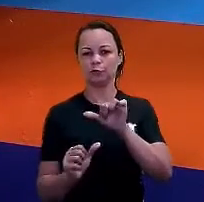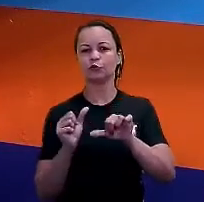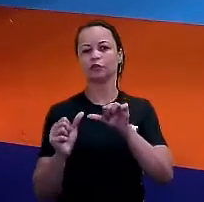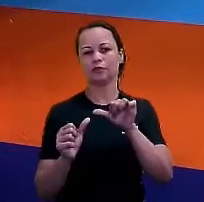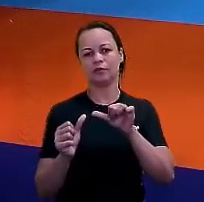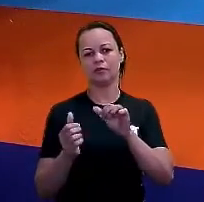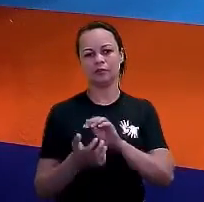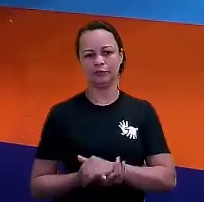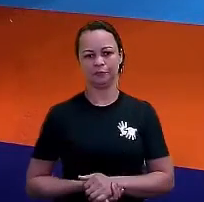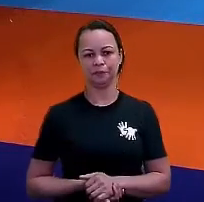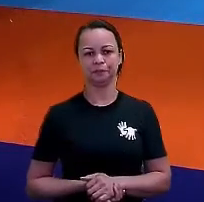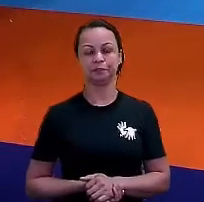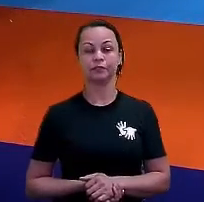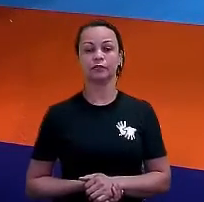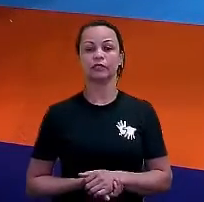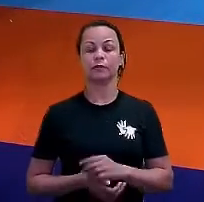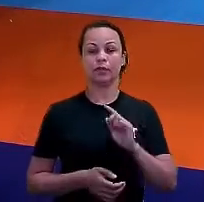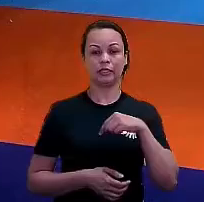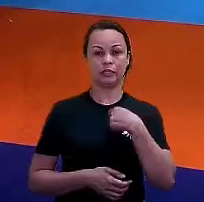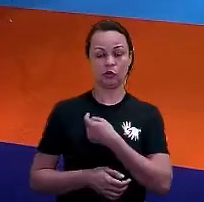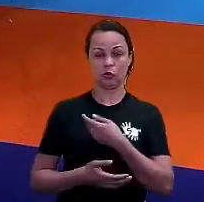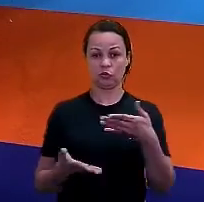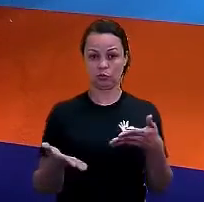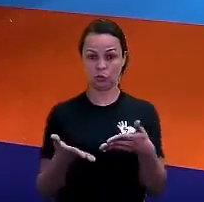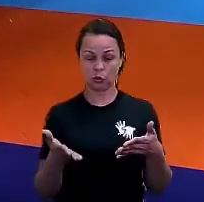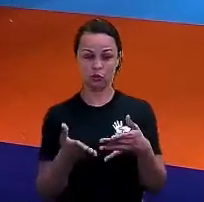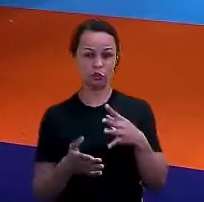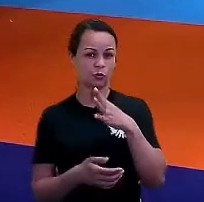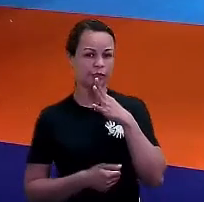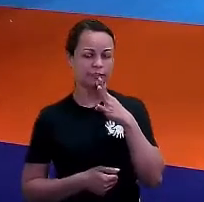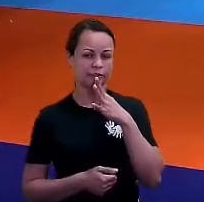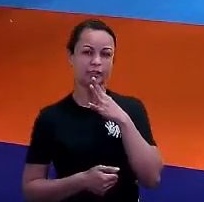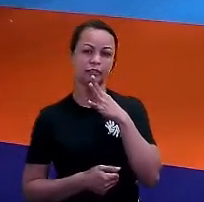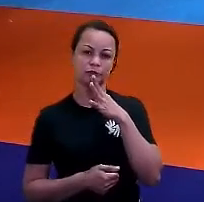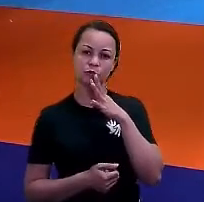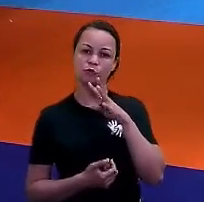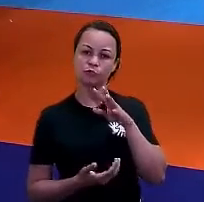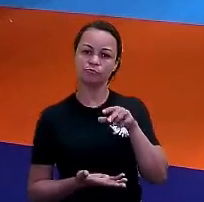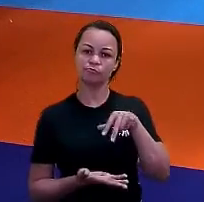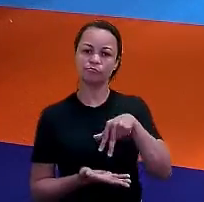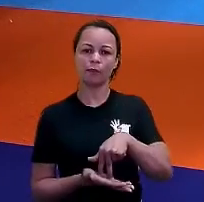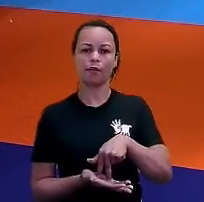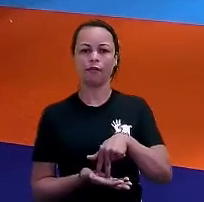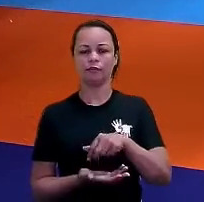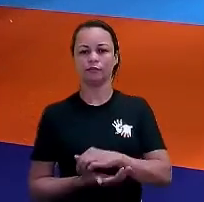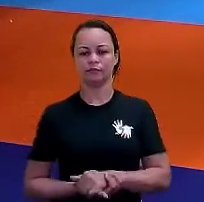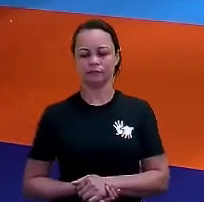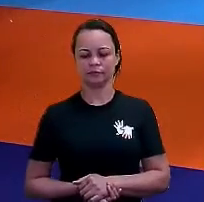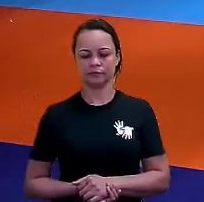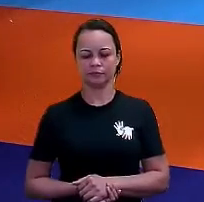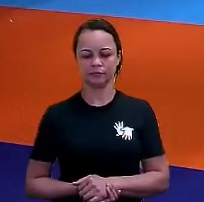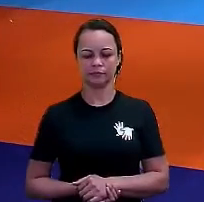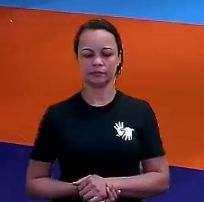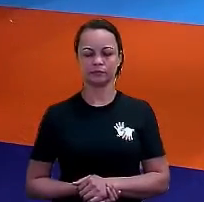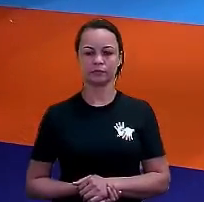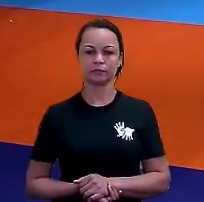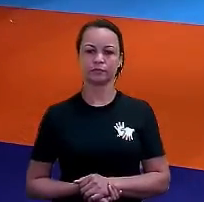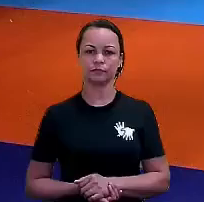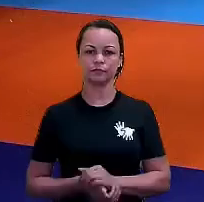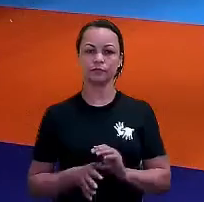para o que nós conhecemos hoje estabelecesse. Então,